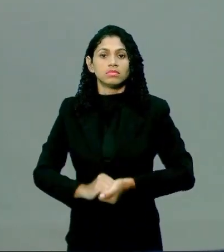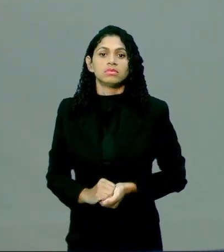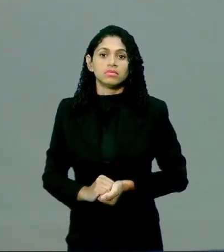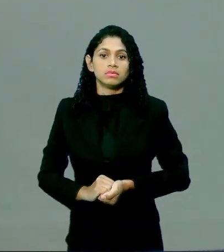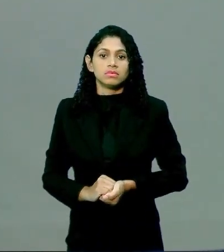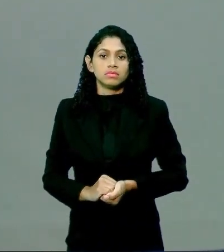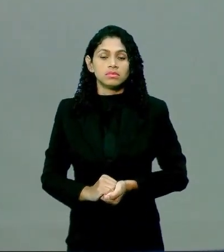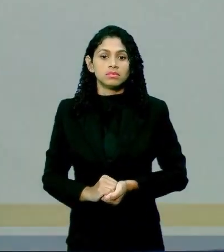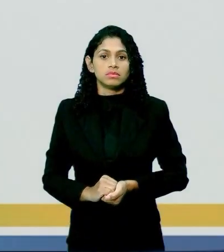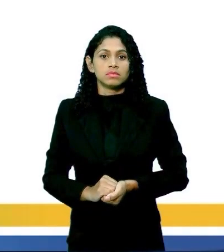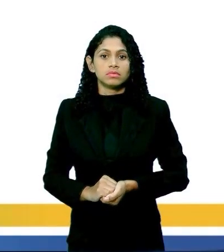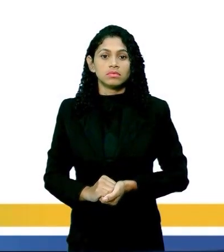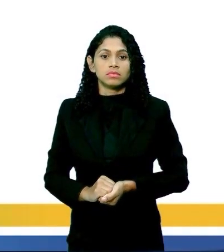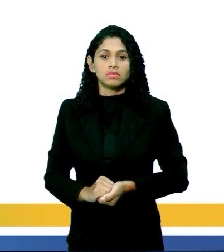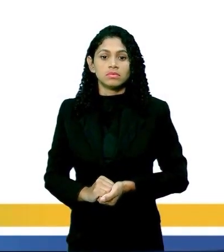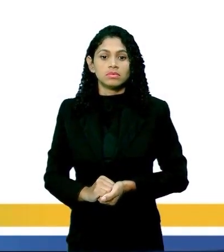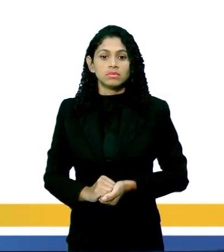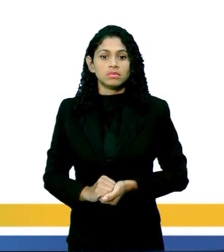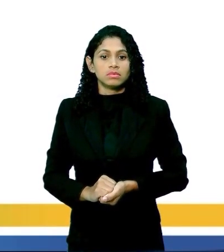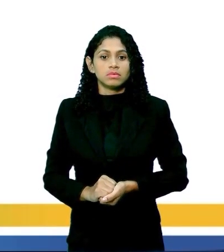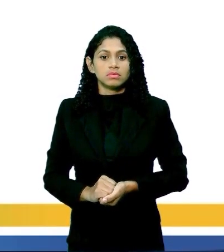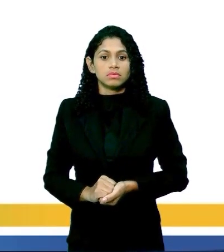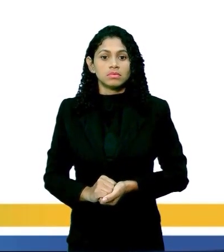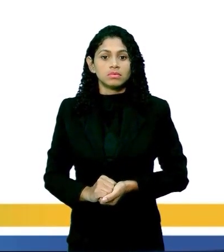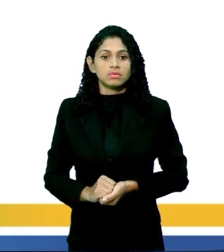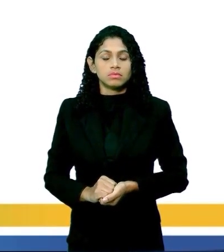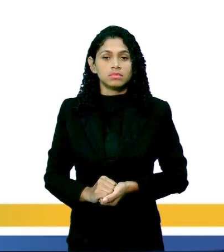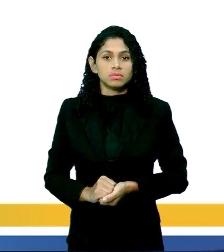texto literário, tá bom?